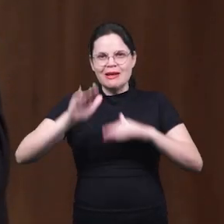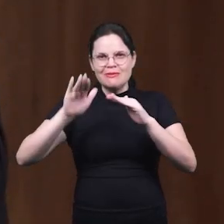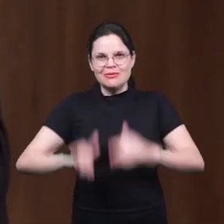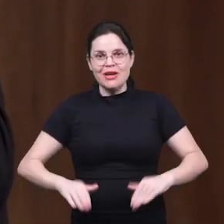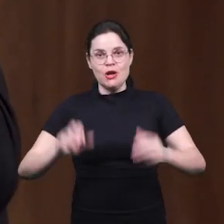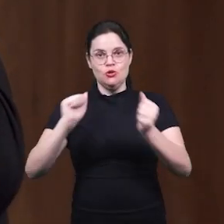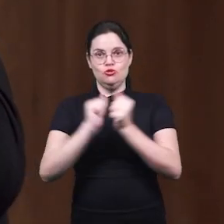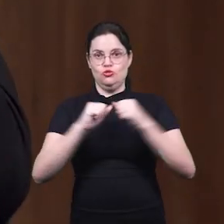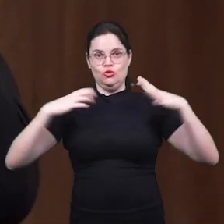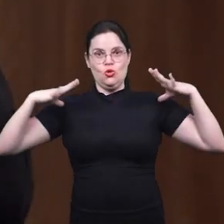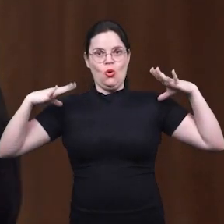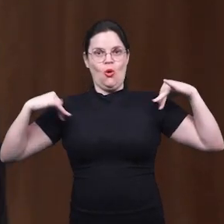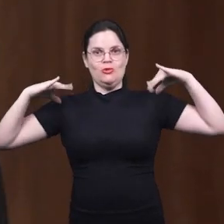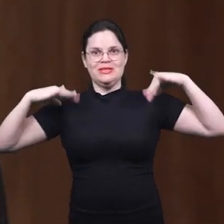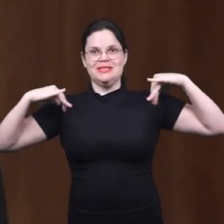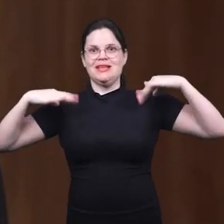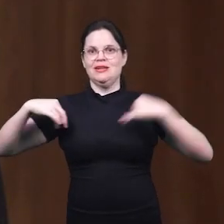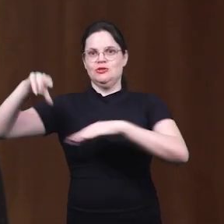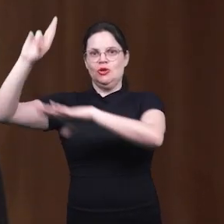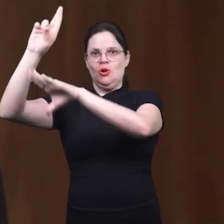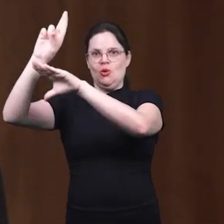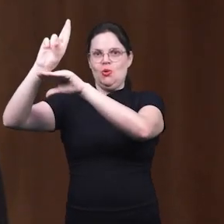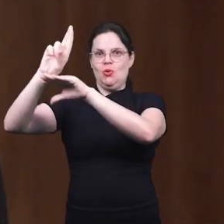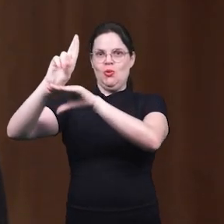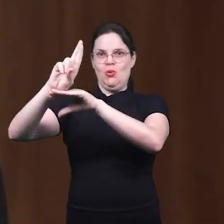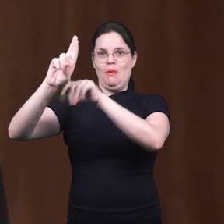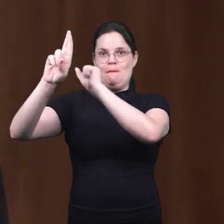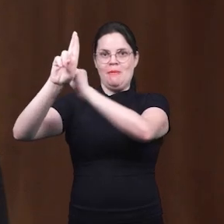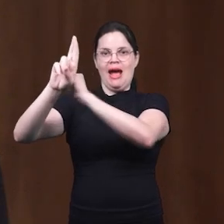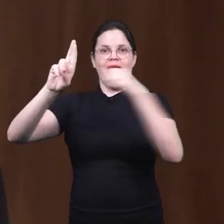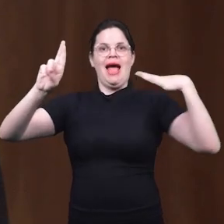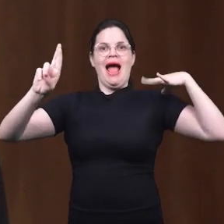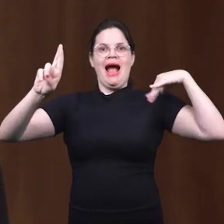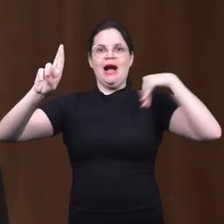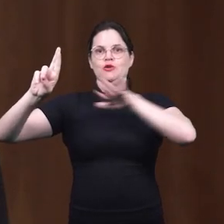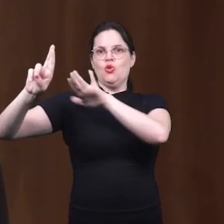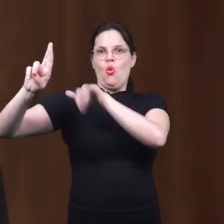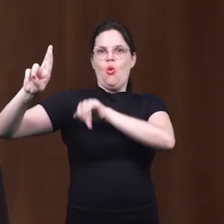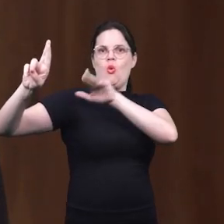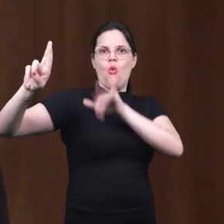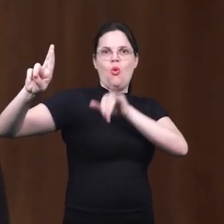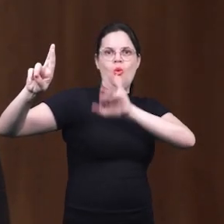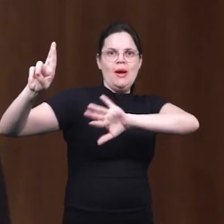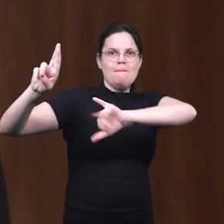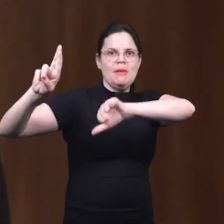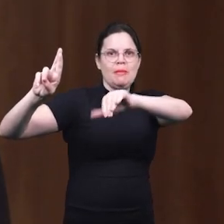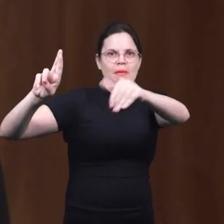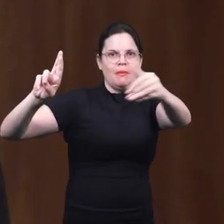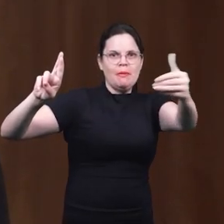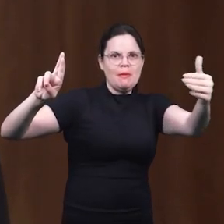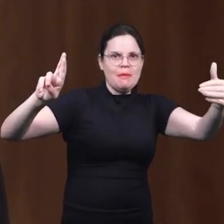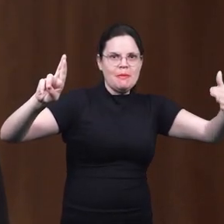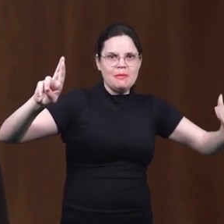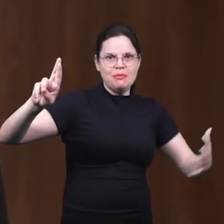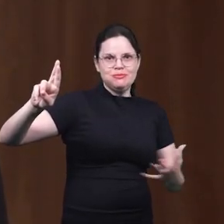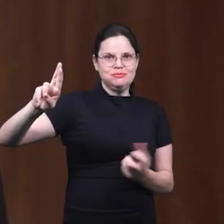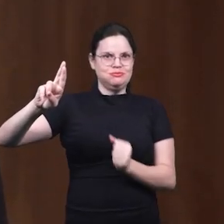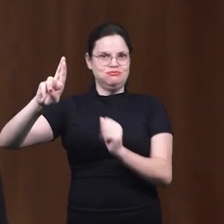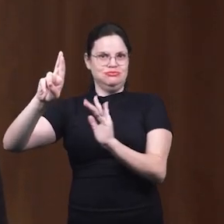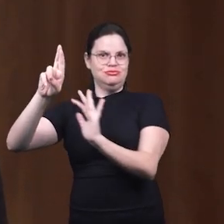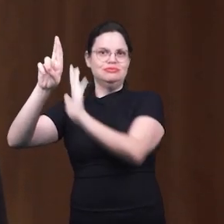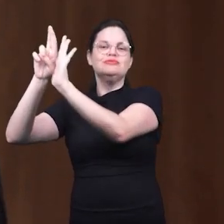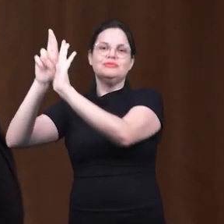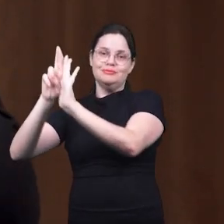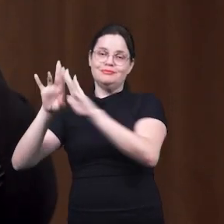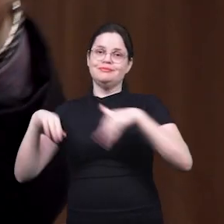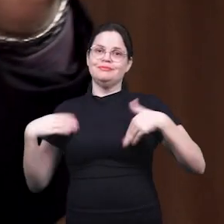seus anjos, não é, para recolher os seus fiéis. Agora é diferente. Passado, então, esse